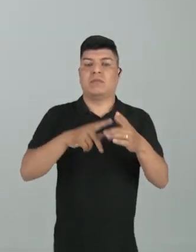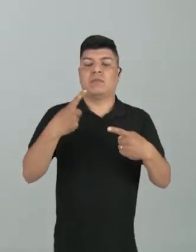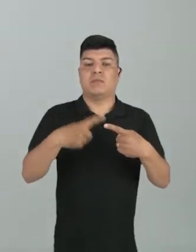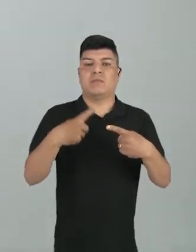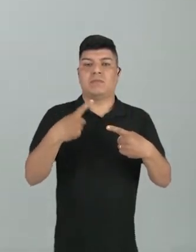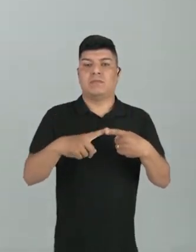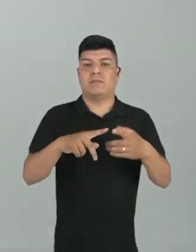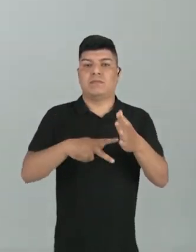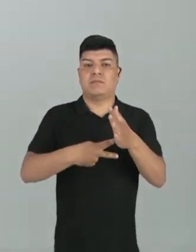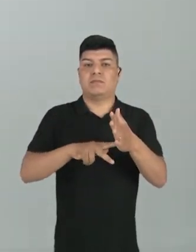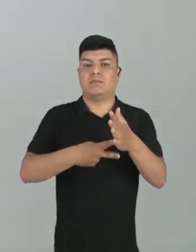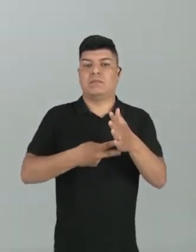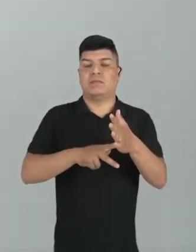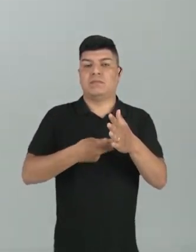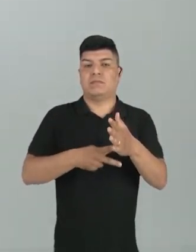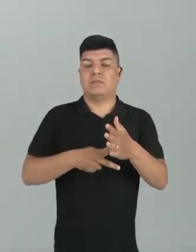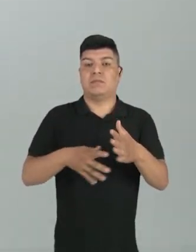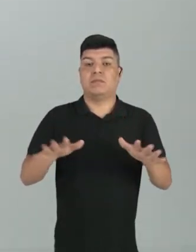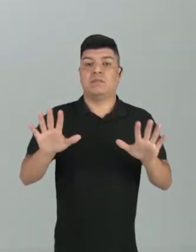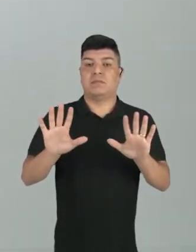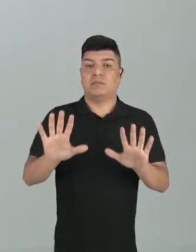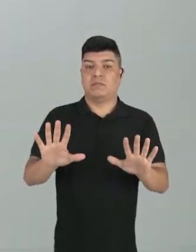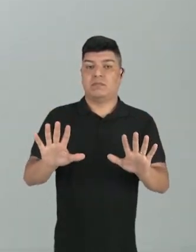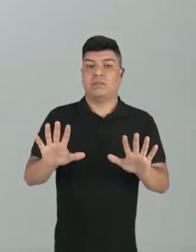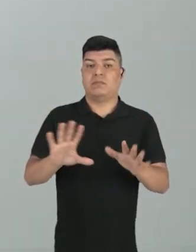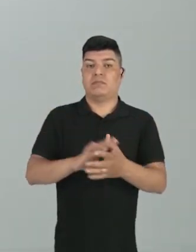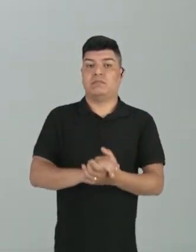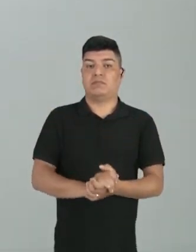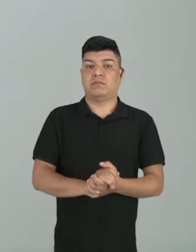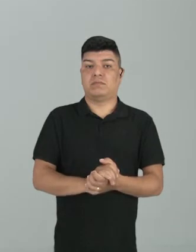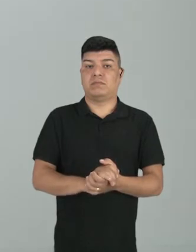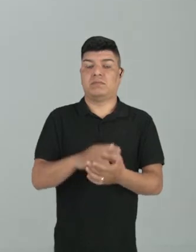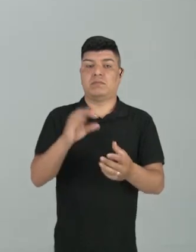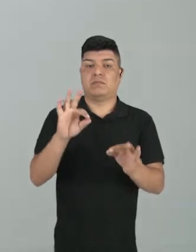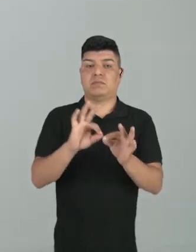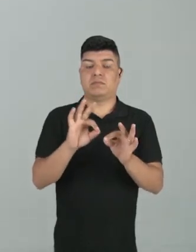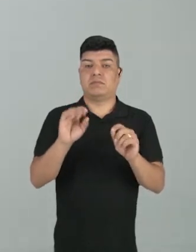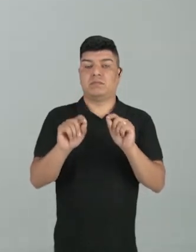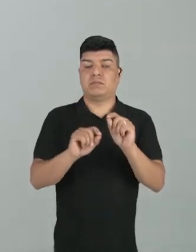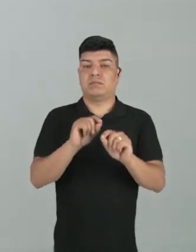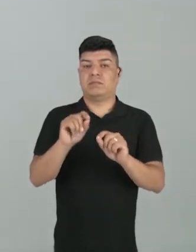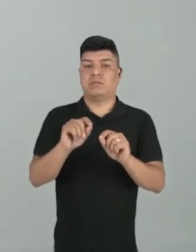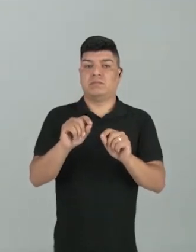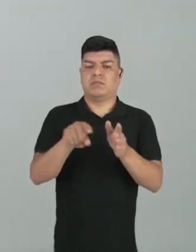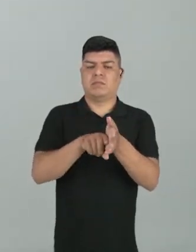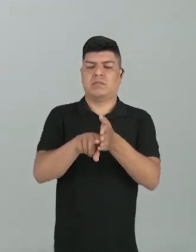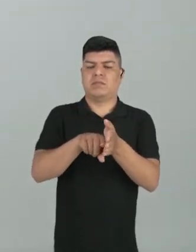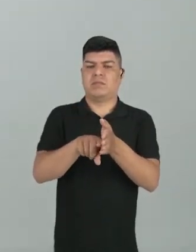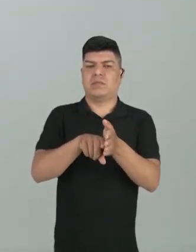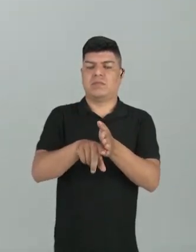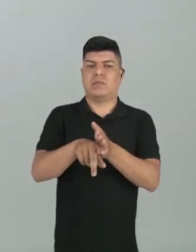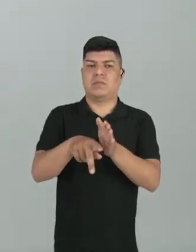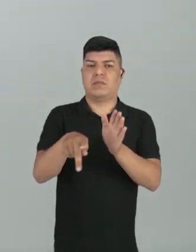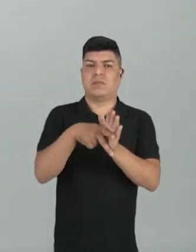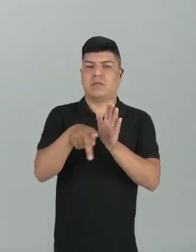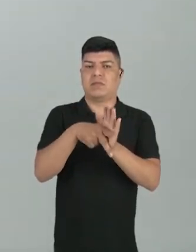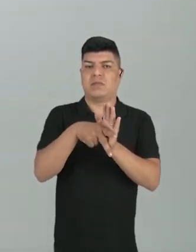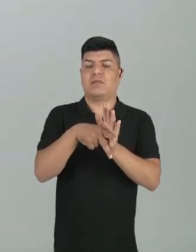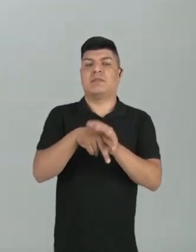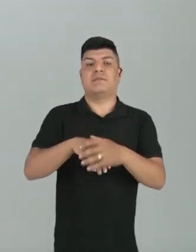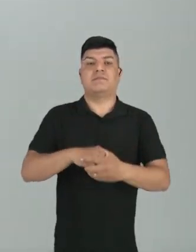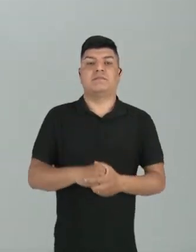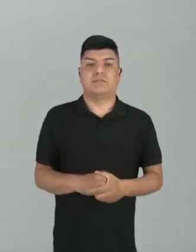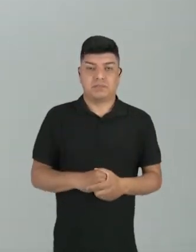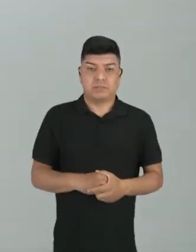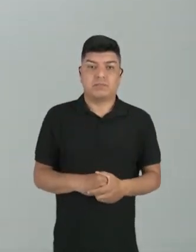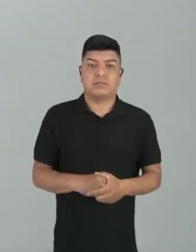Porque os sindicatos até então, eles fizeram uma espécie de revisão da sua atuação.